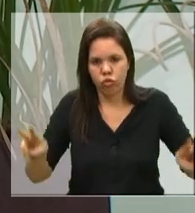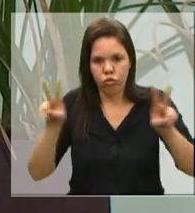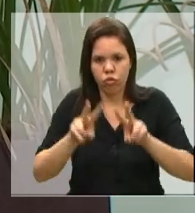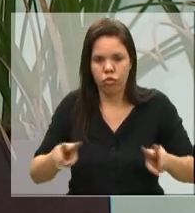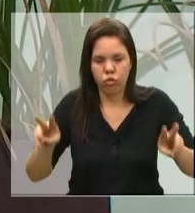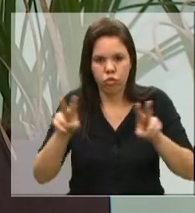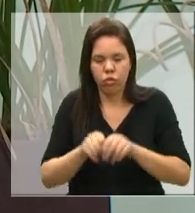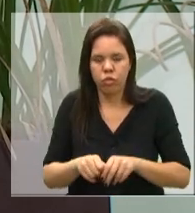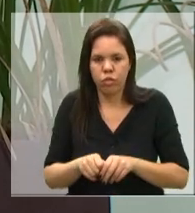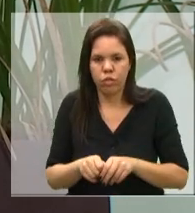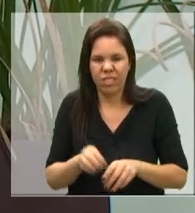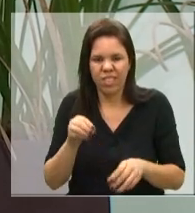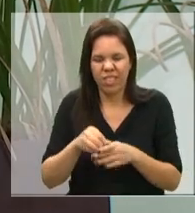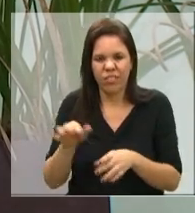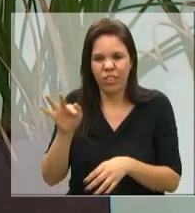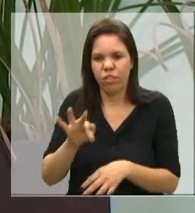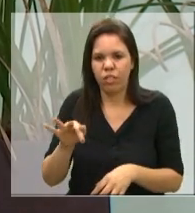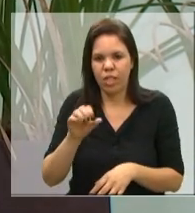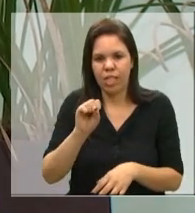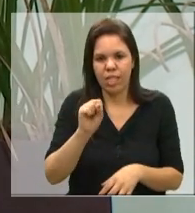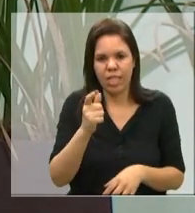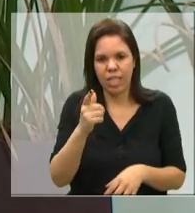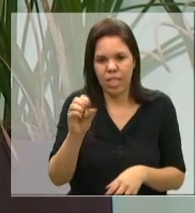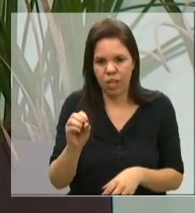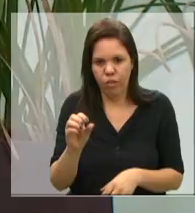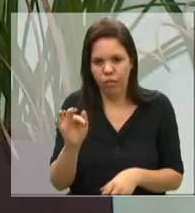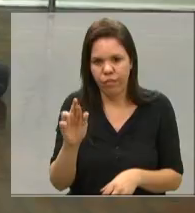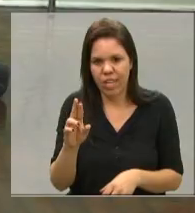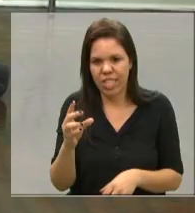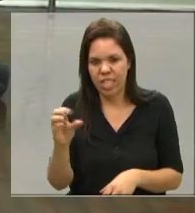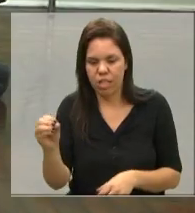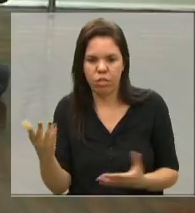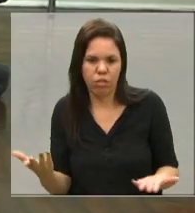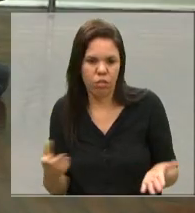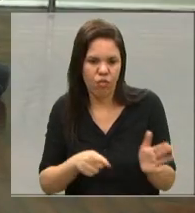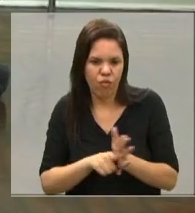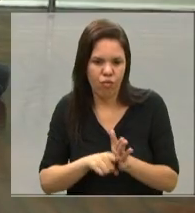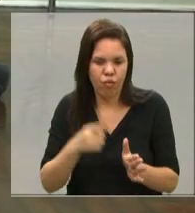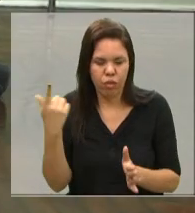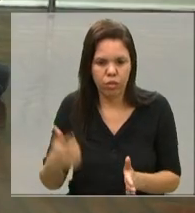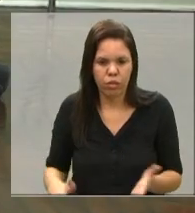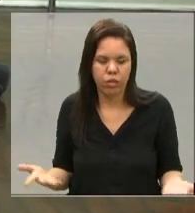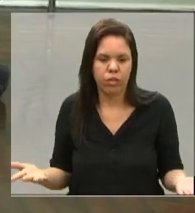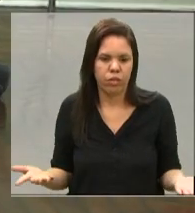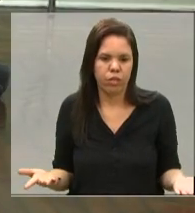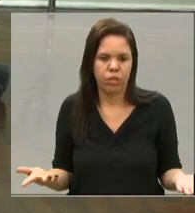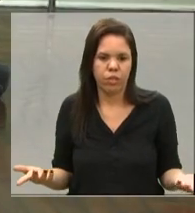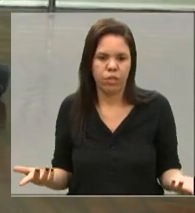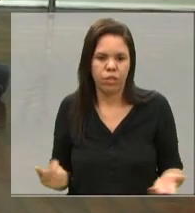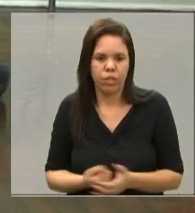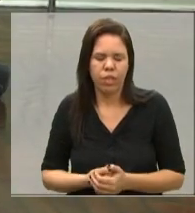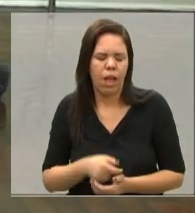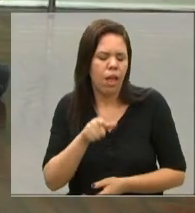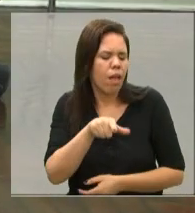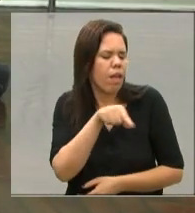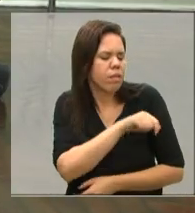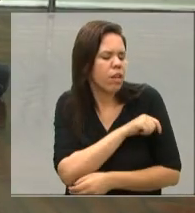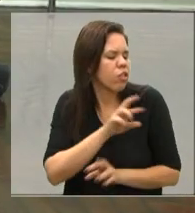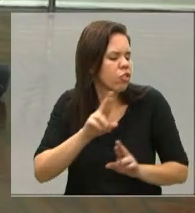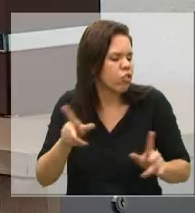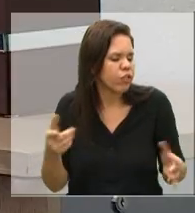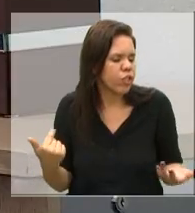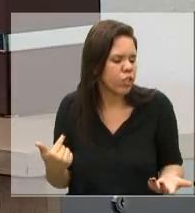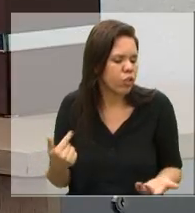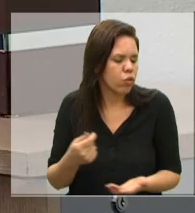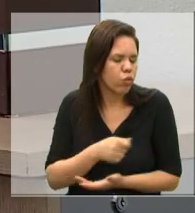Francisco, mas que de repente vai numa plataforma de vídeos para buscar mais informações sobre isso. Esse aluno realmente ele é diferente do